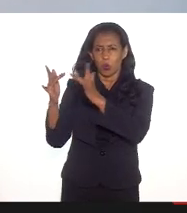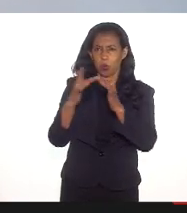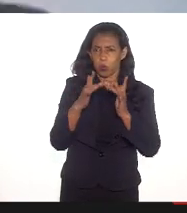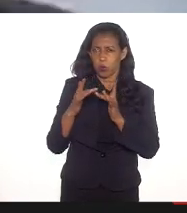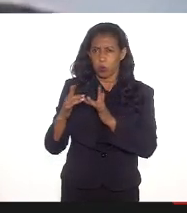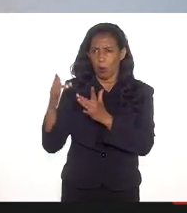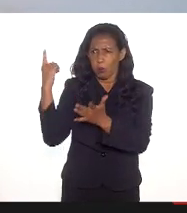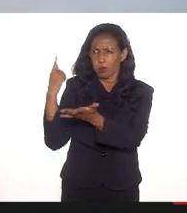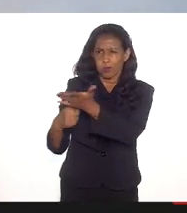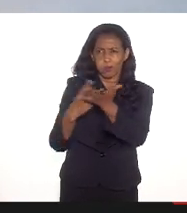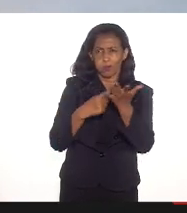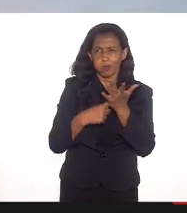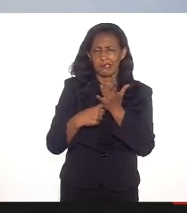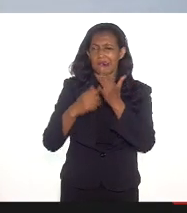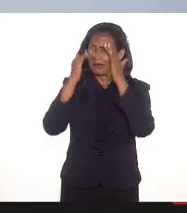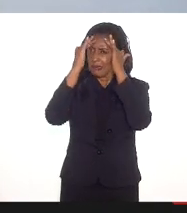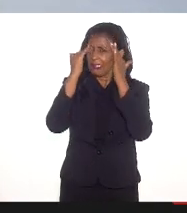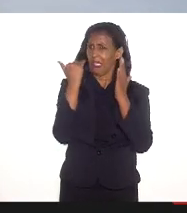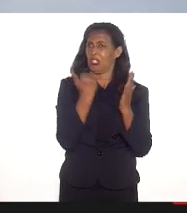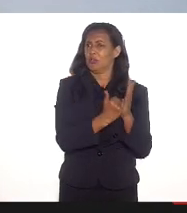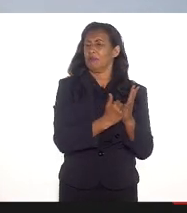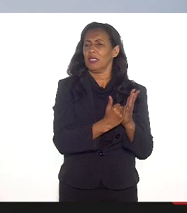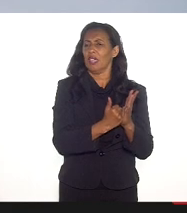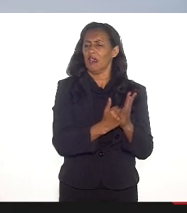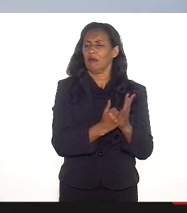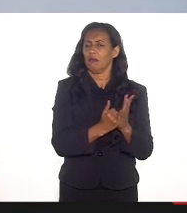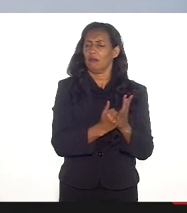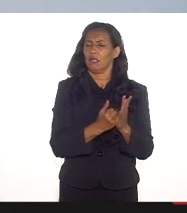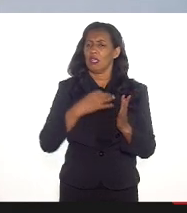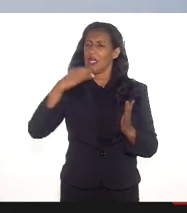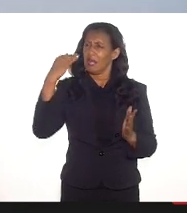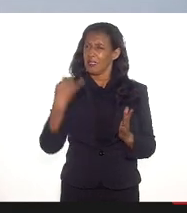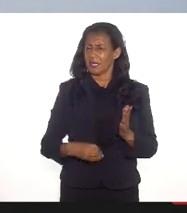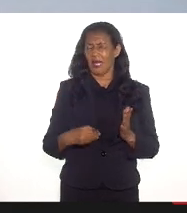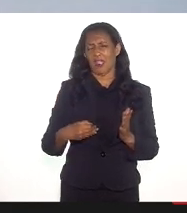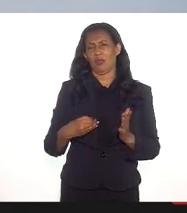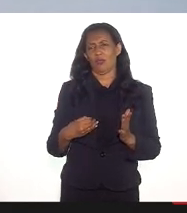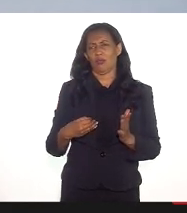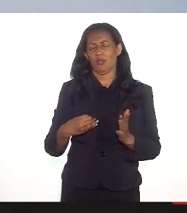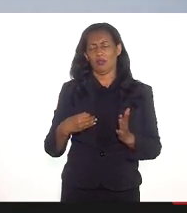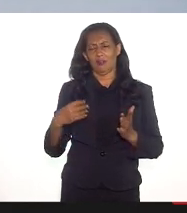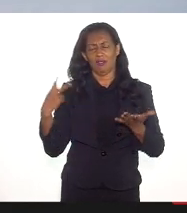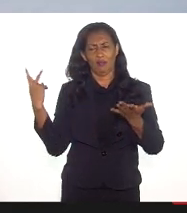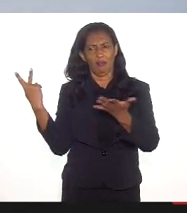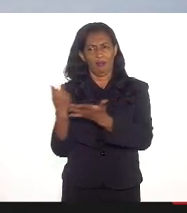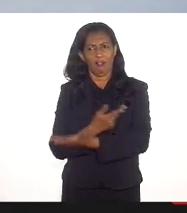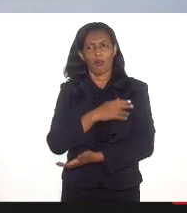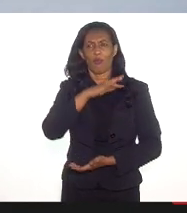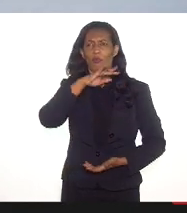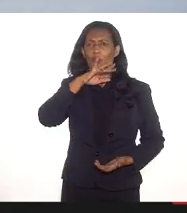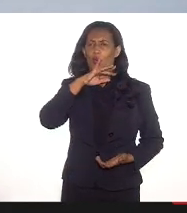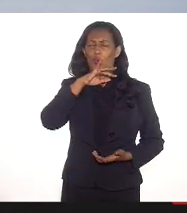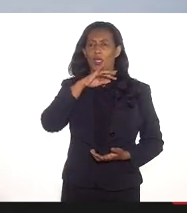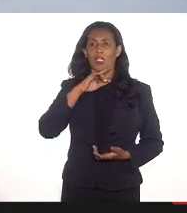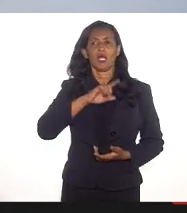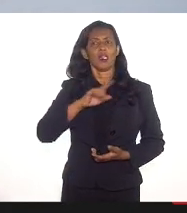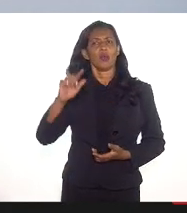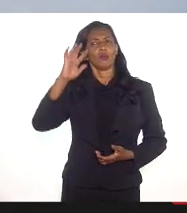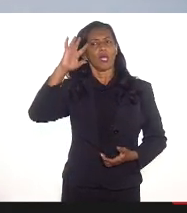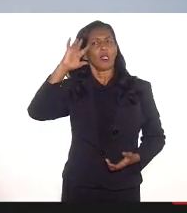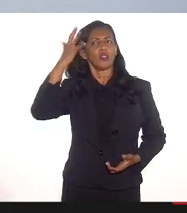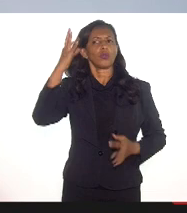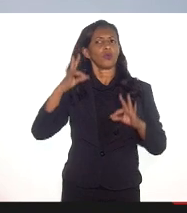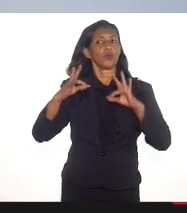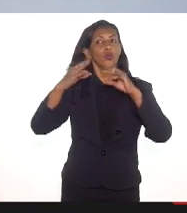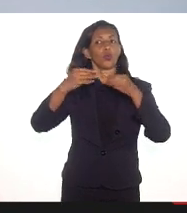honrados. É lógico que o passivo foi muito ruim para todos nós. Não está resolvido as coisas plenamente,